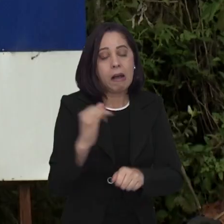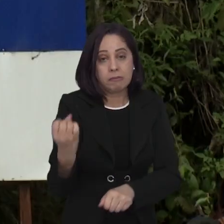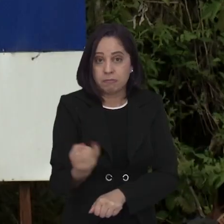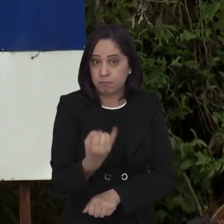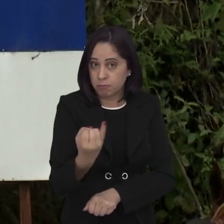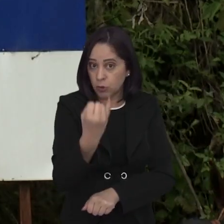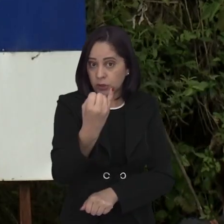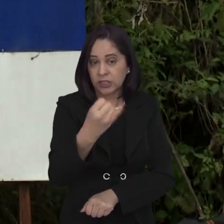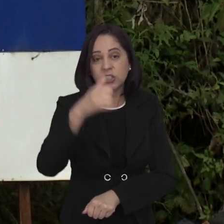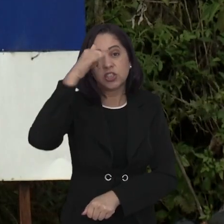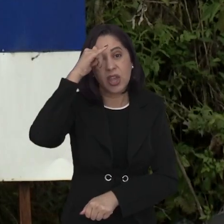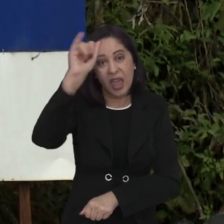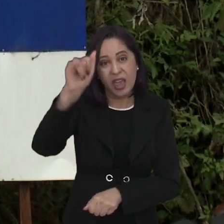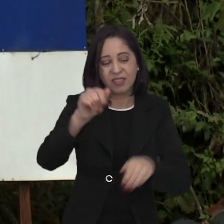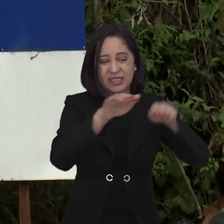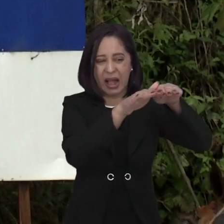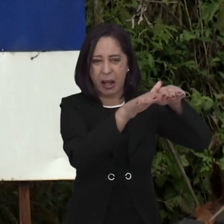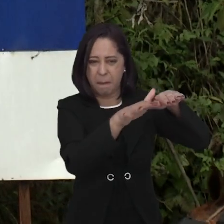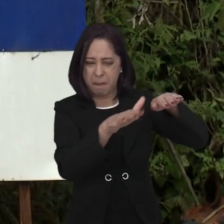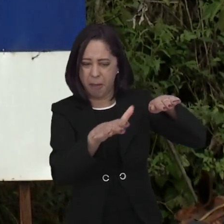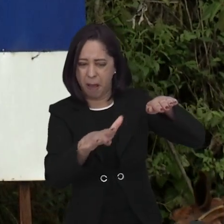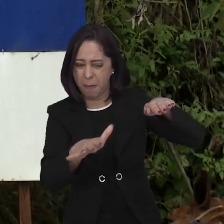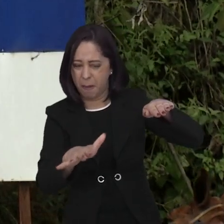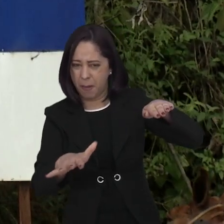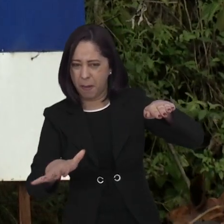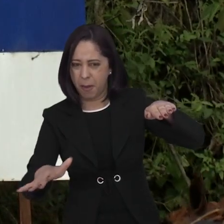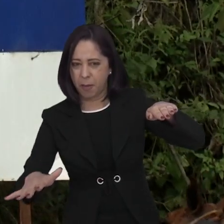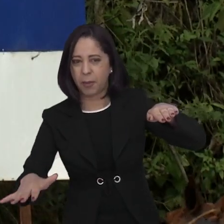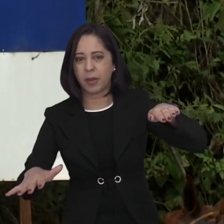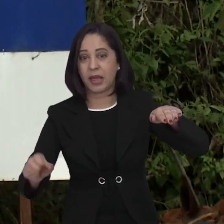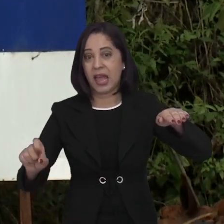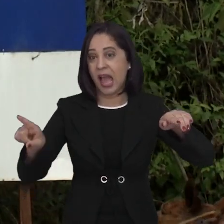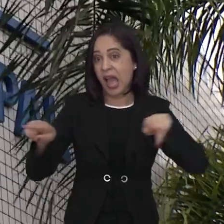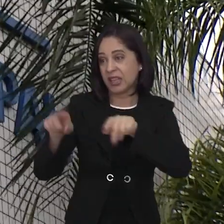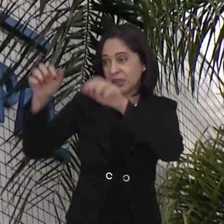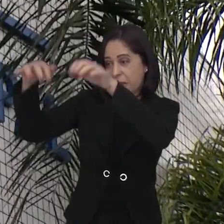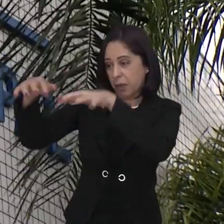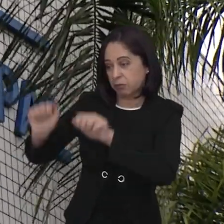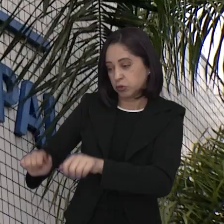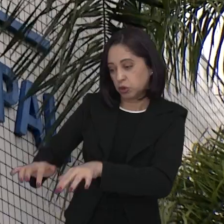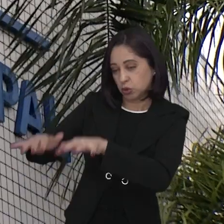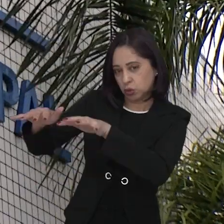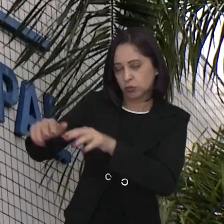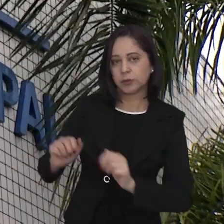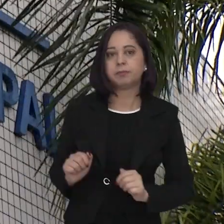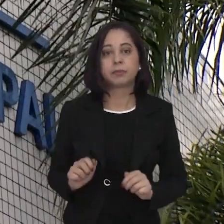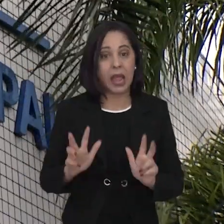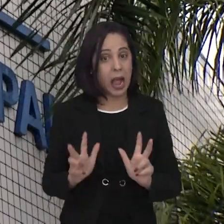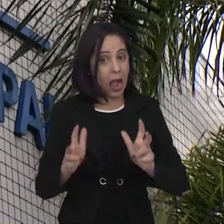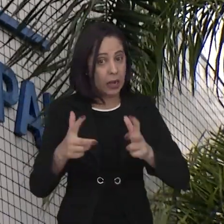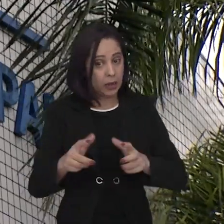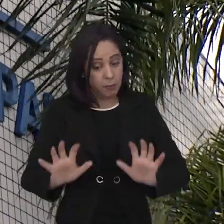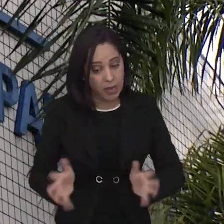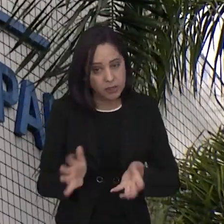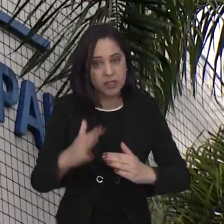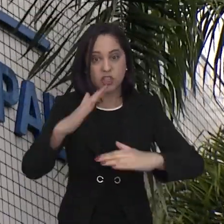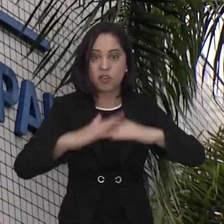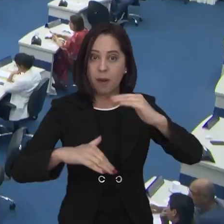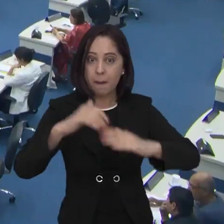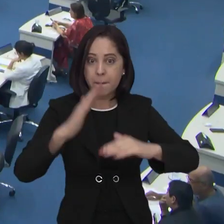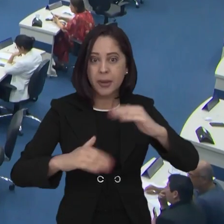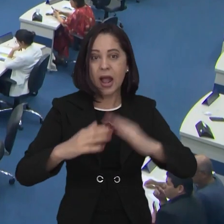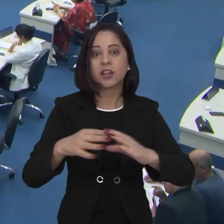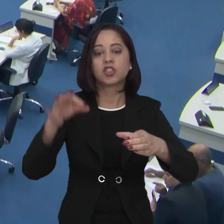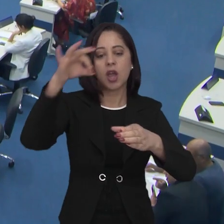essenciais para a prevenção de deslizamentos de terra e enchentes. A Câmara estimula práticas de